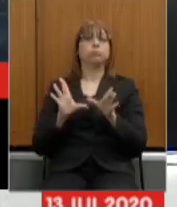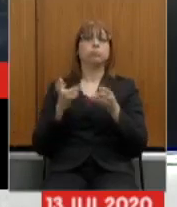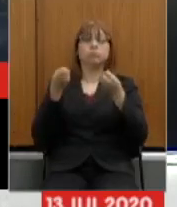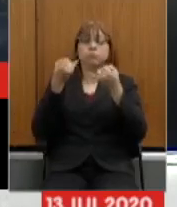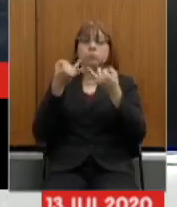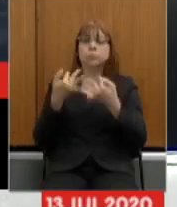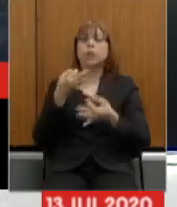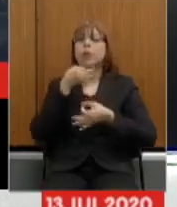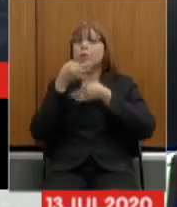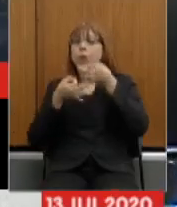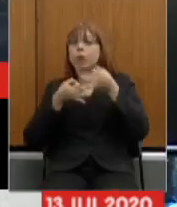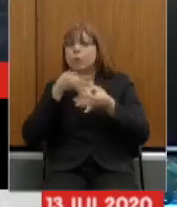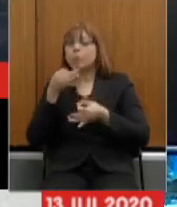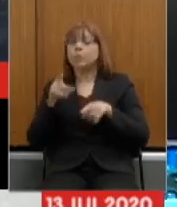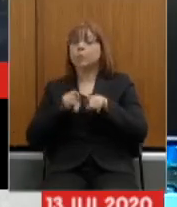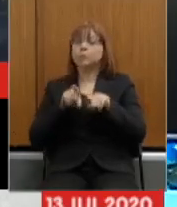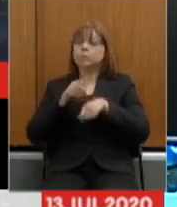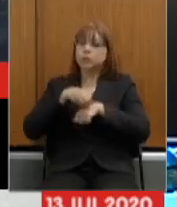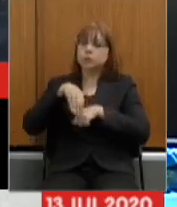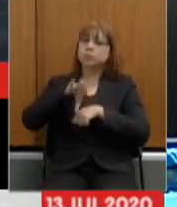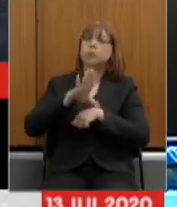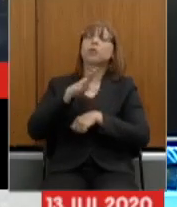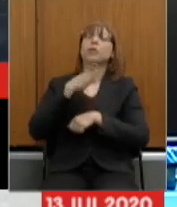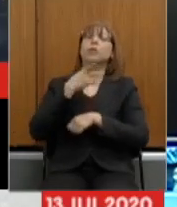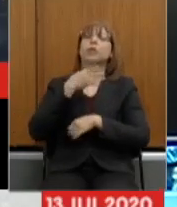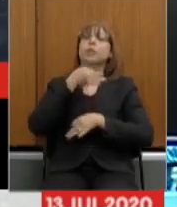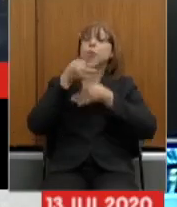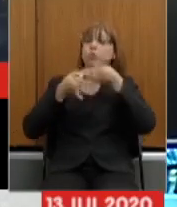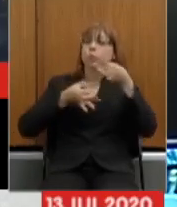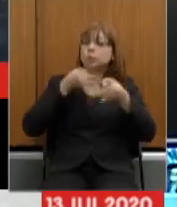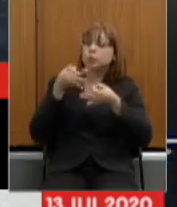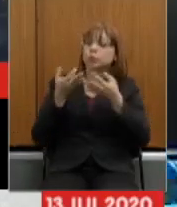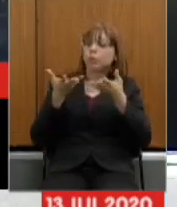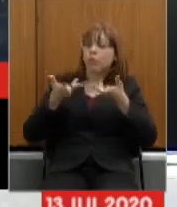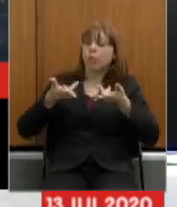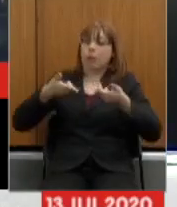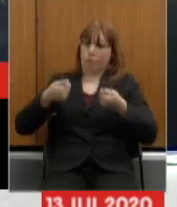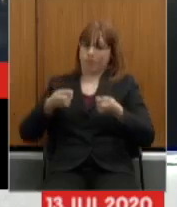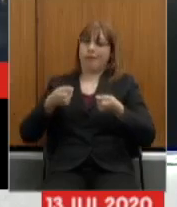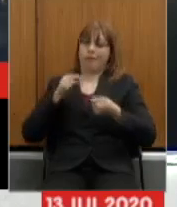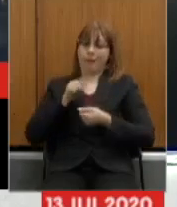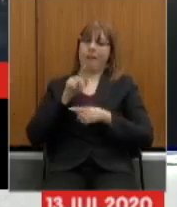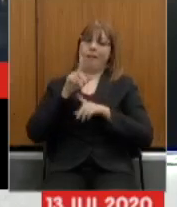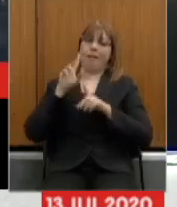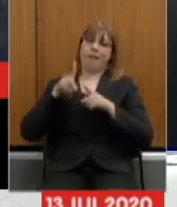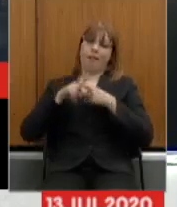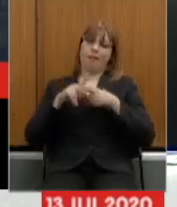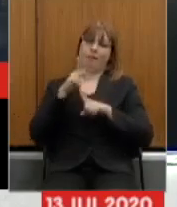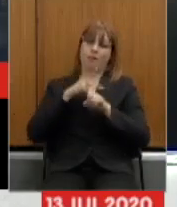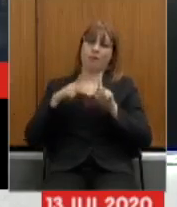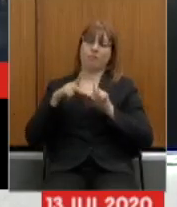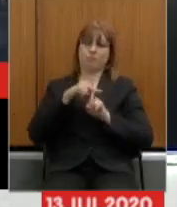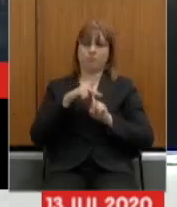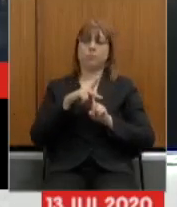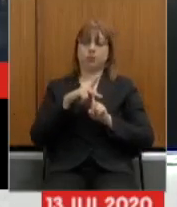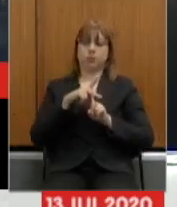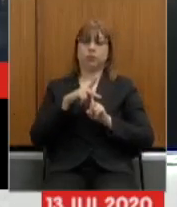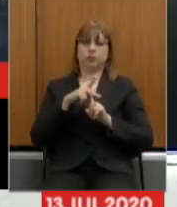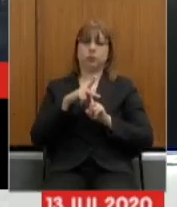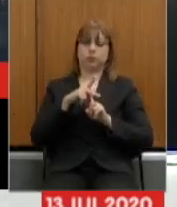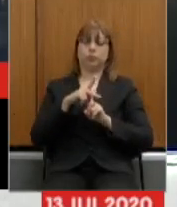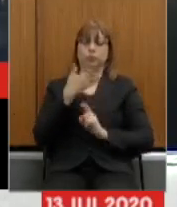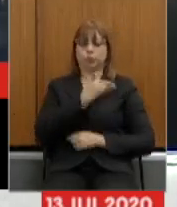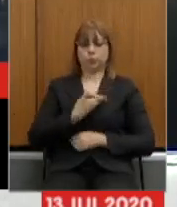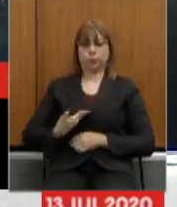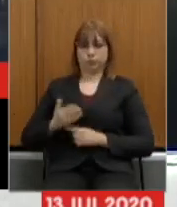posicionamento e encaminhar suas sugestões de aprimoramento da proposta de reforma da Previdência apresentada pelo